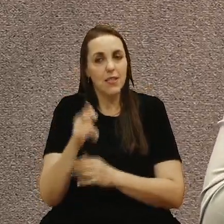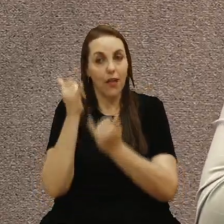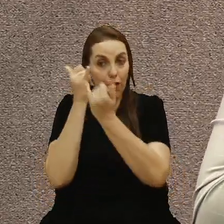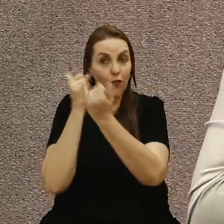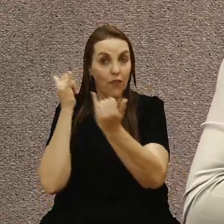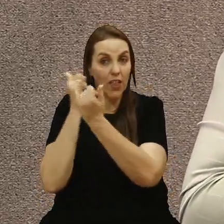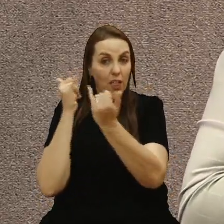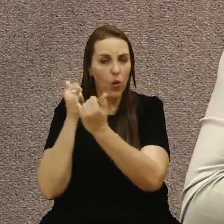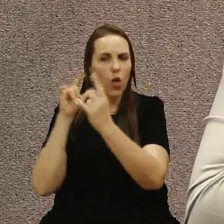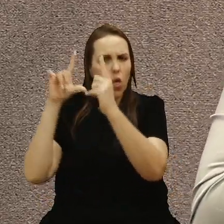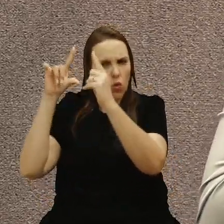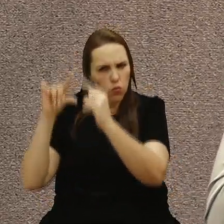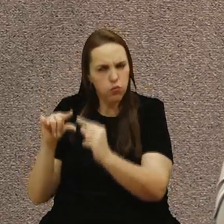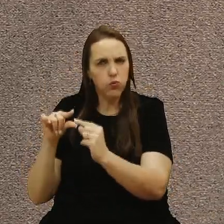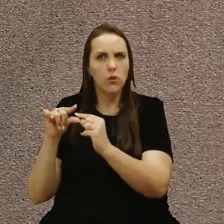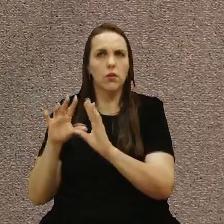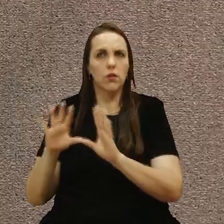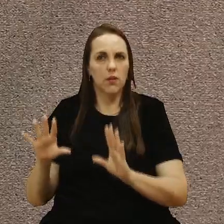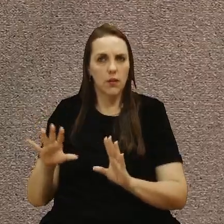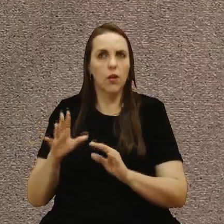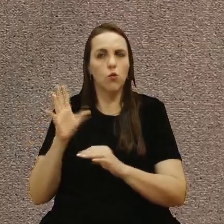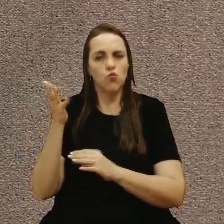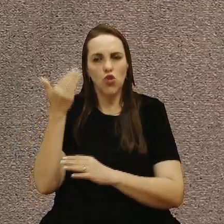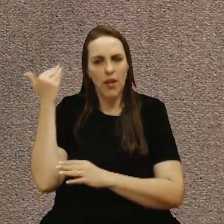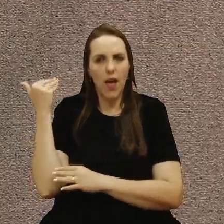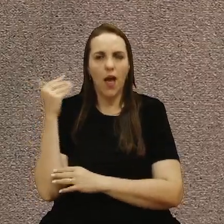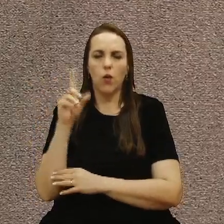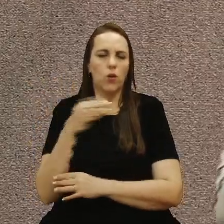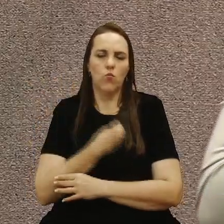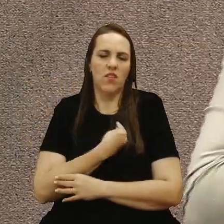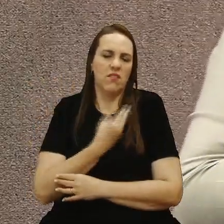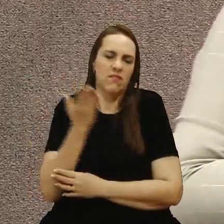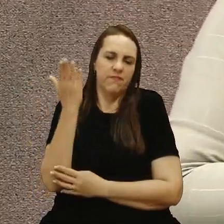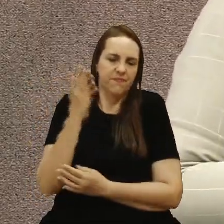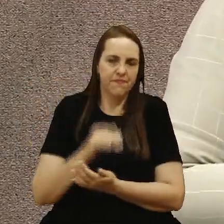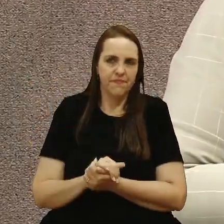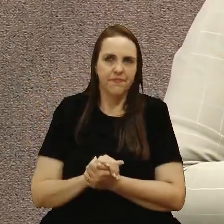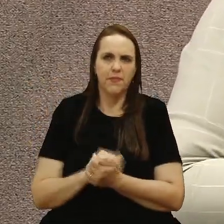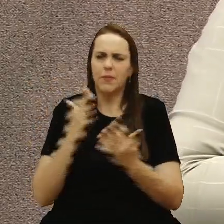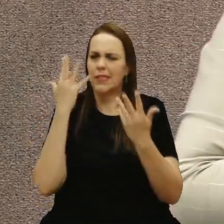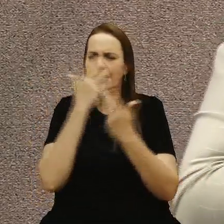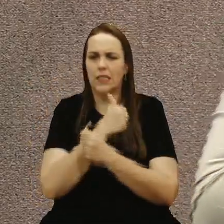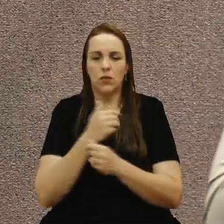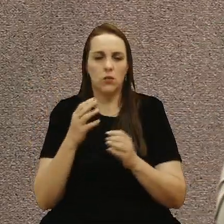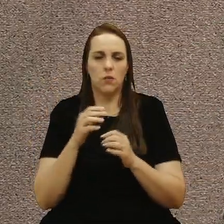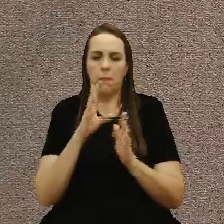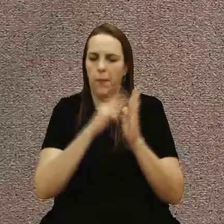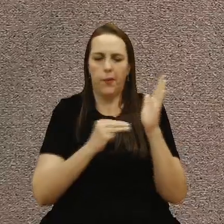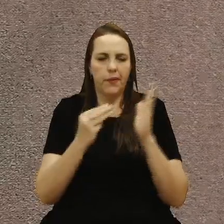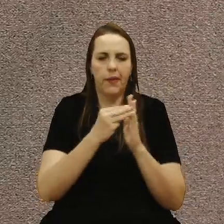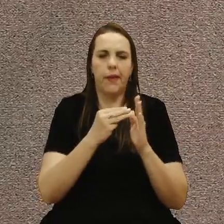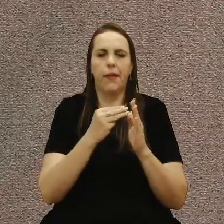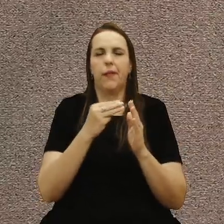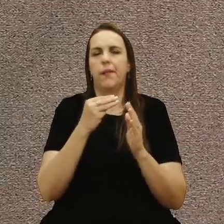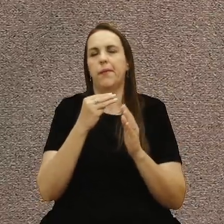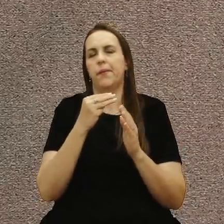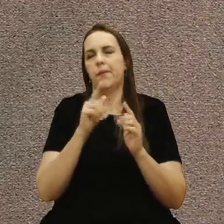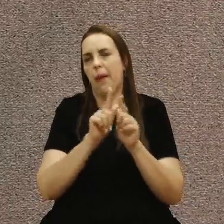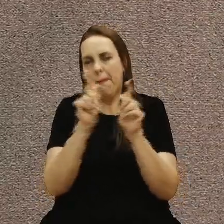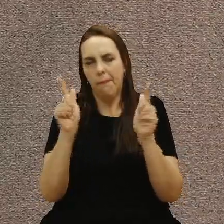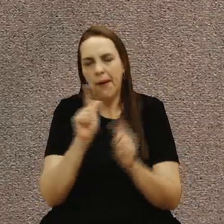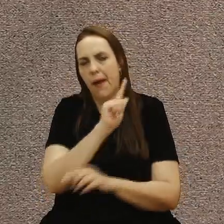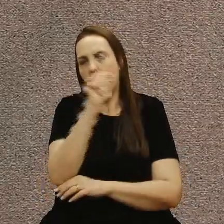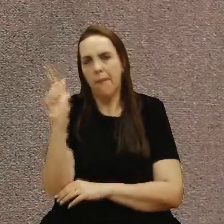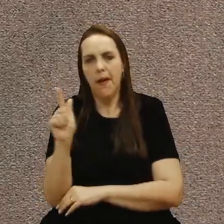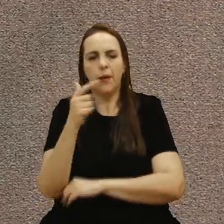ou da diminuição dos cabos, especialmente aqueles que são inativos. Nós temos belos exemplos, né? Gramado, Canela, outras cidades aí do Rio Grande do Sul e do país que já